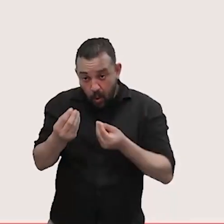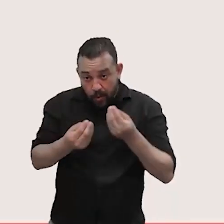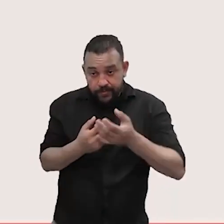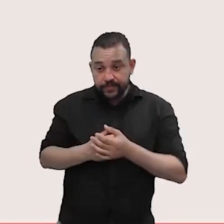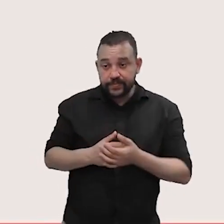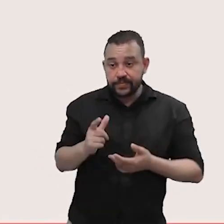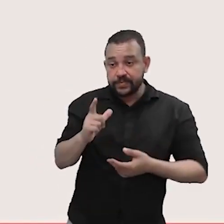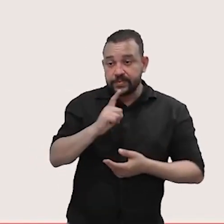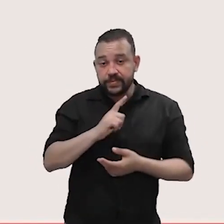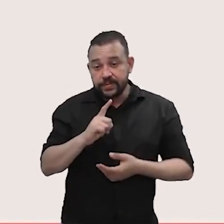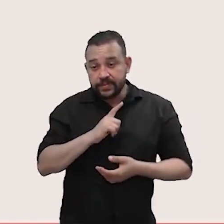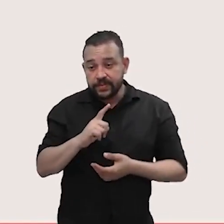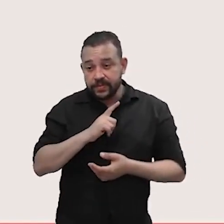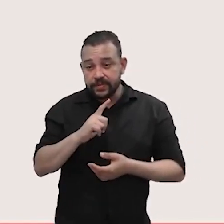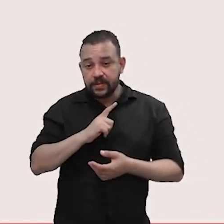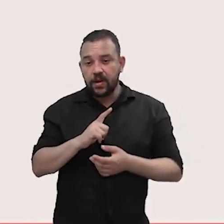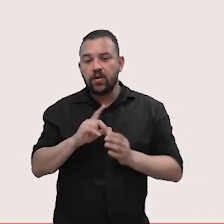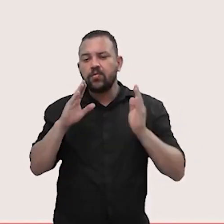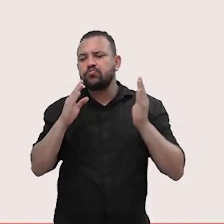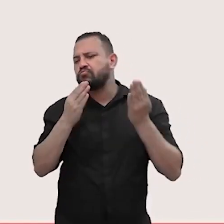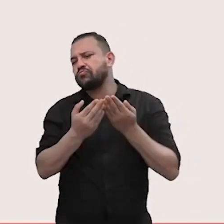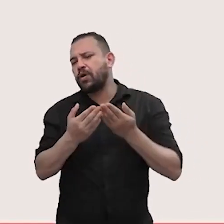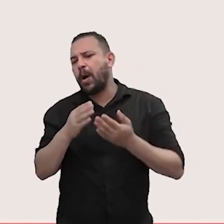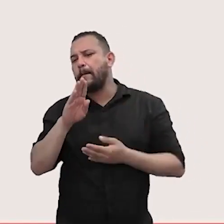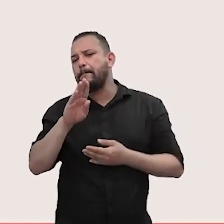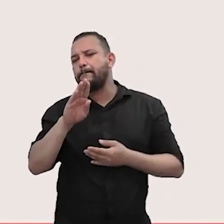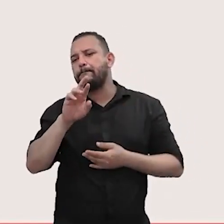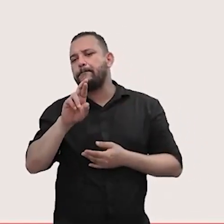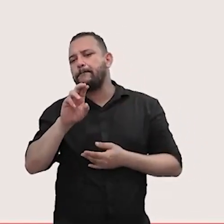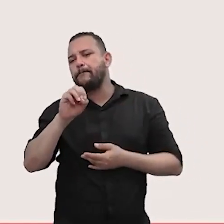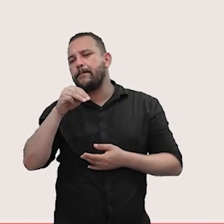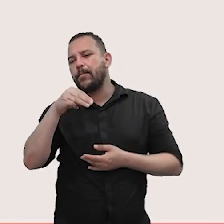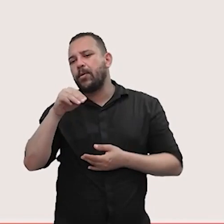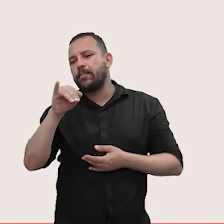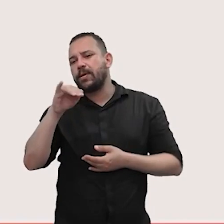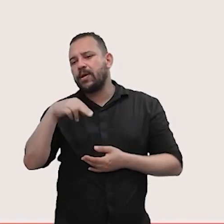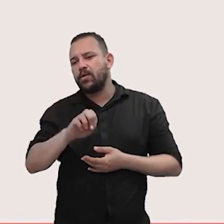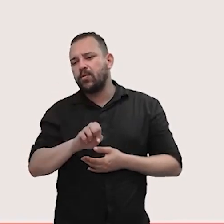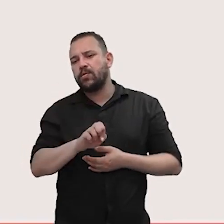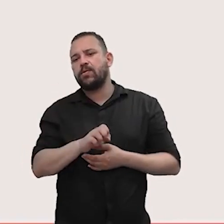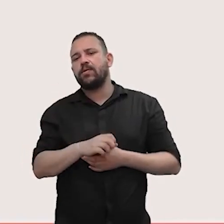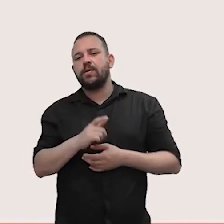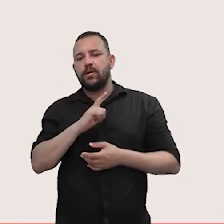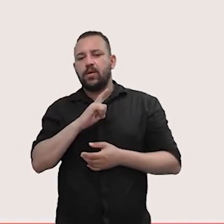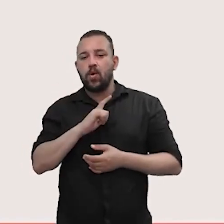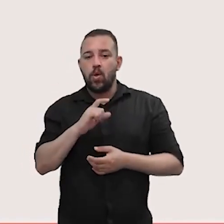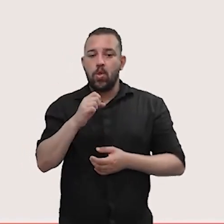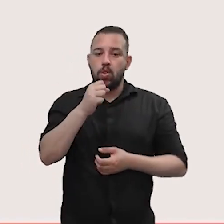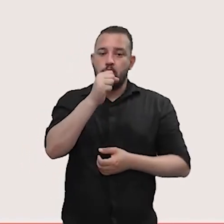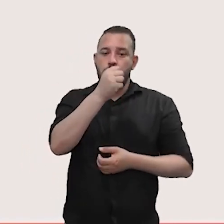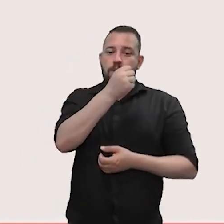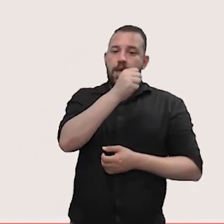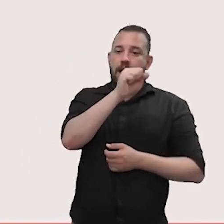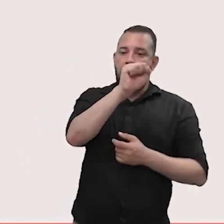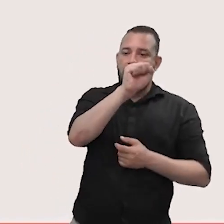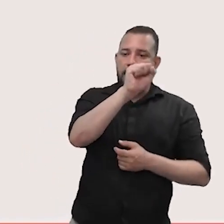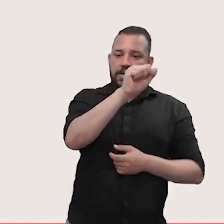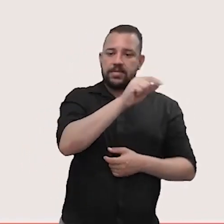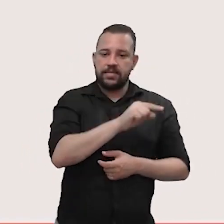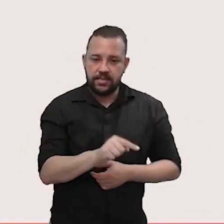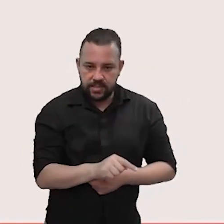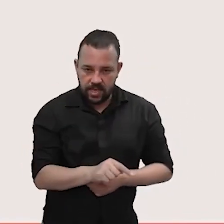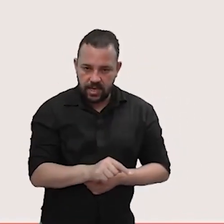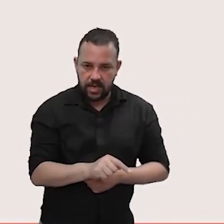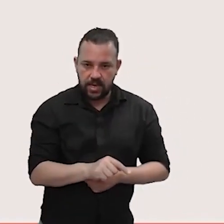o elemento químico, tá? O bromo, o menor número atômico e o maior é o número de massa. Tu vai distribuir o número de elétrons. Então,